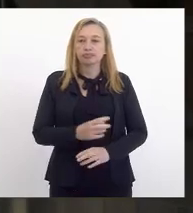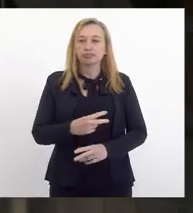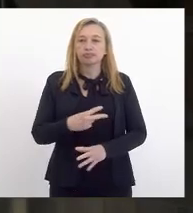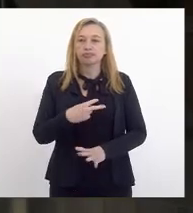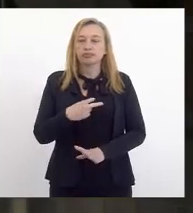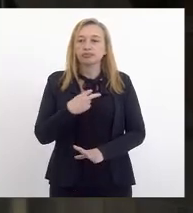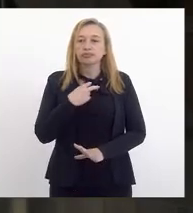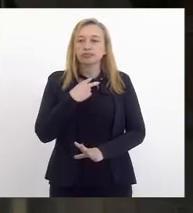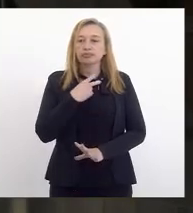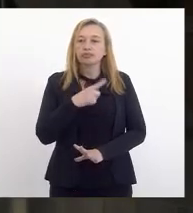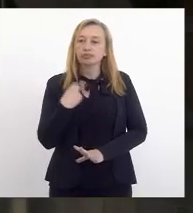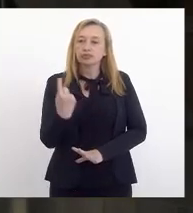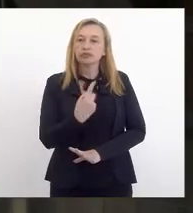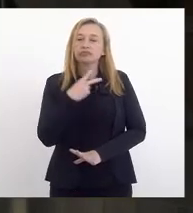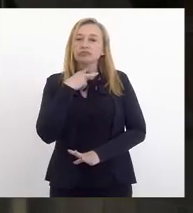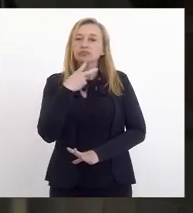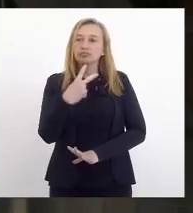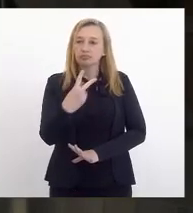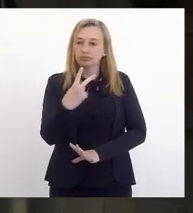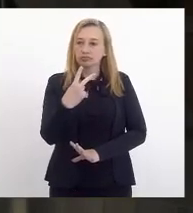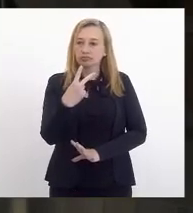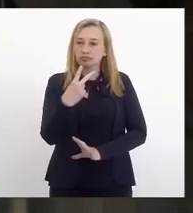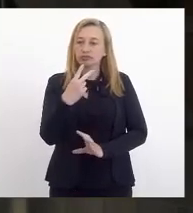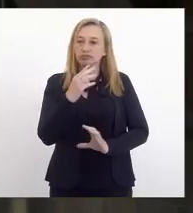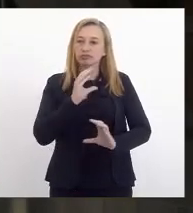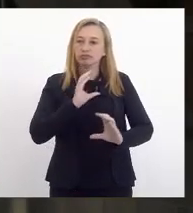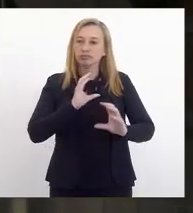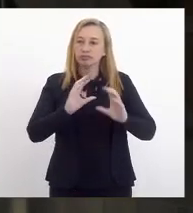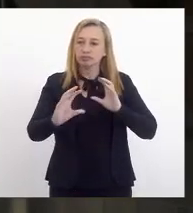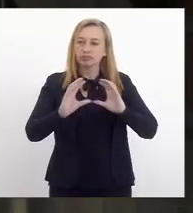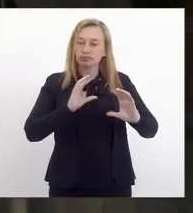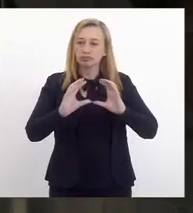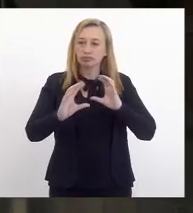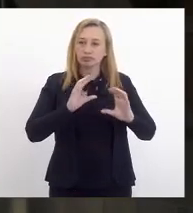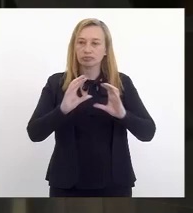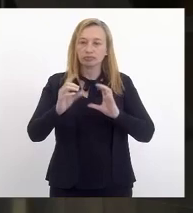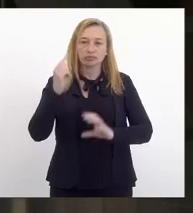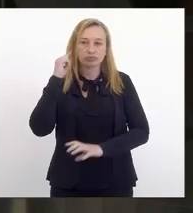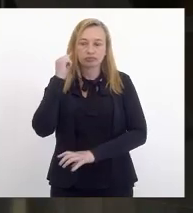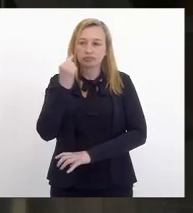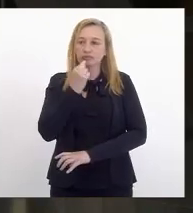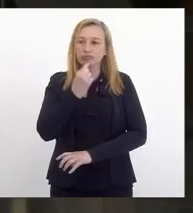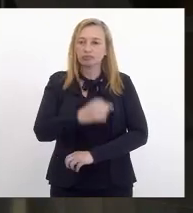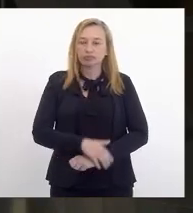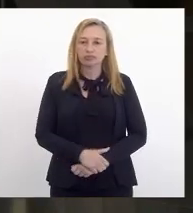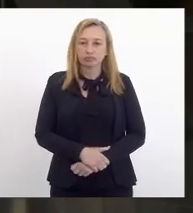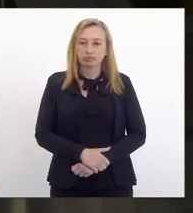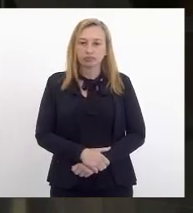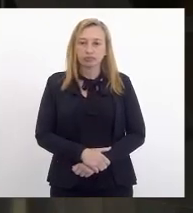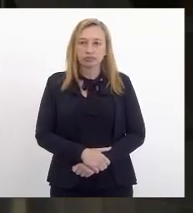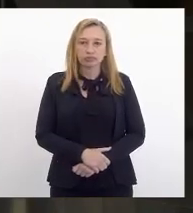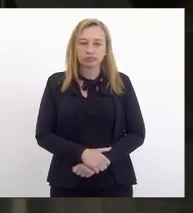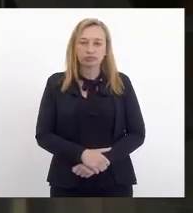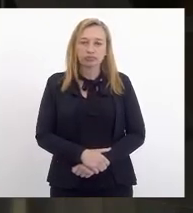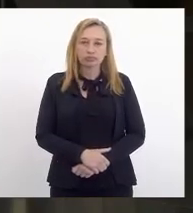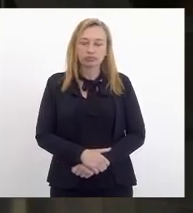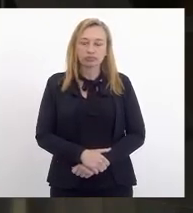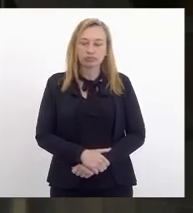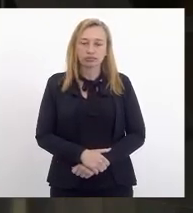voz aos deficientes auditivos, senhoras e